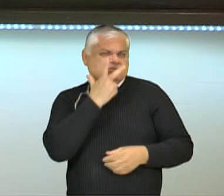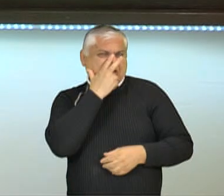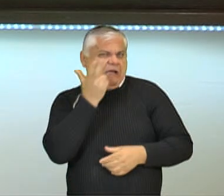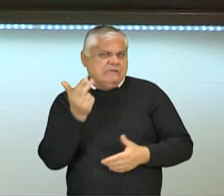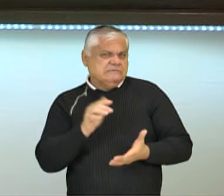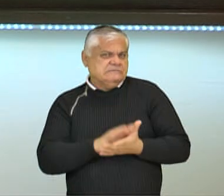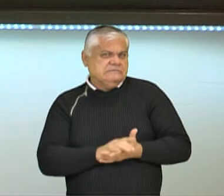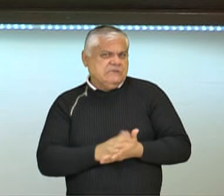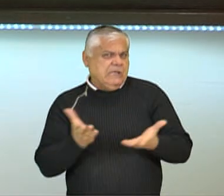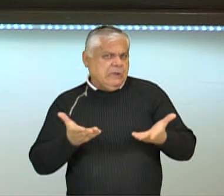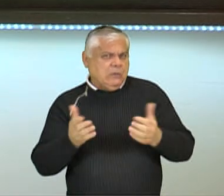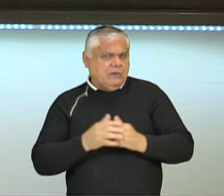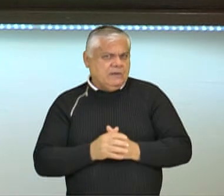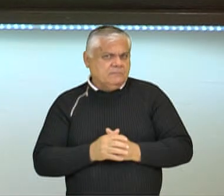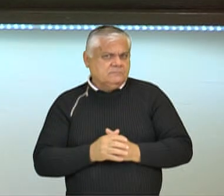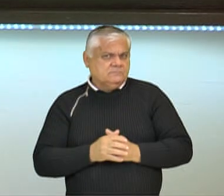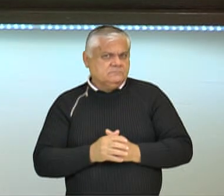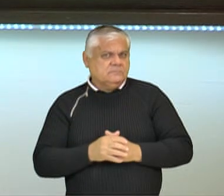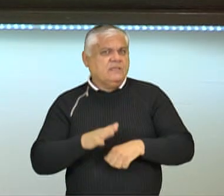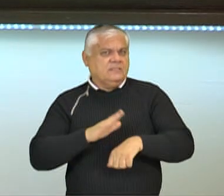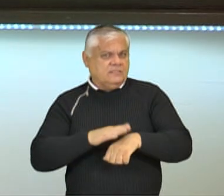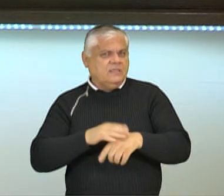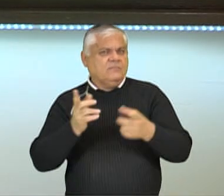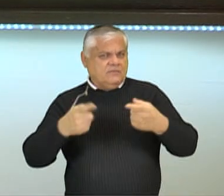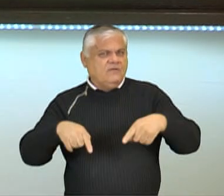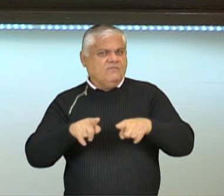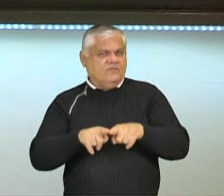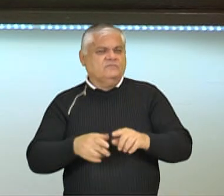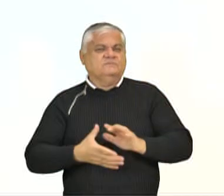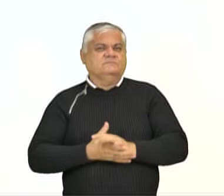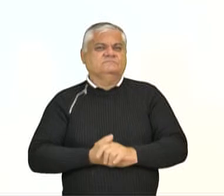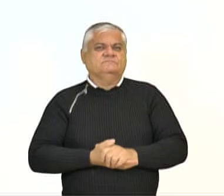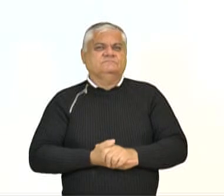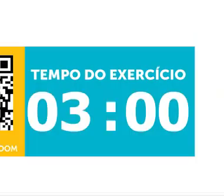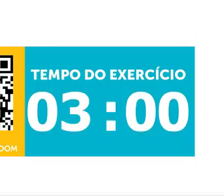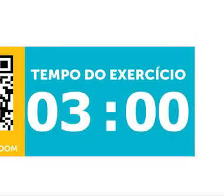seja agora, no esporte moderno? Já voltamos para falar sobre isso.